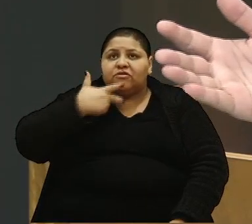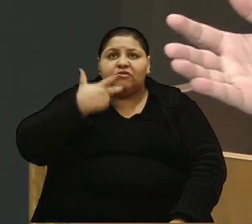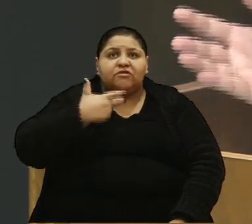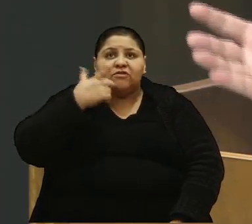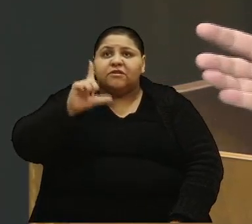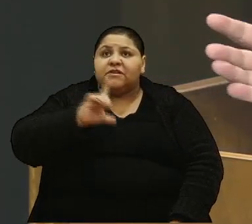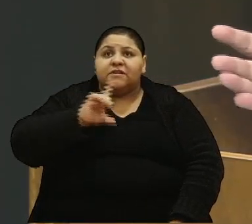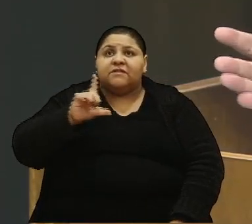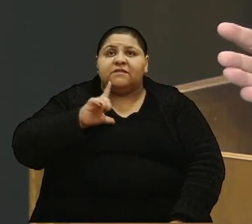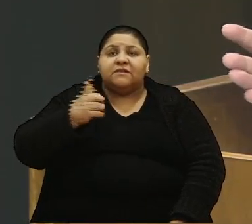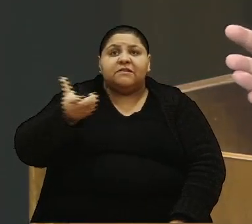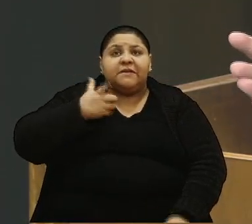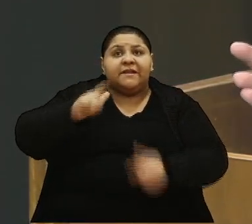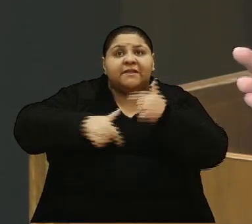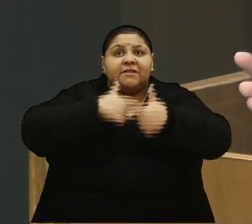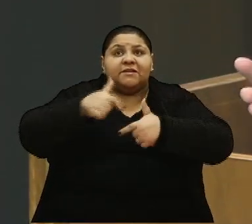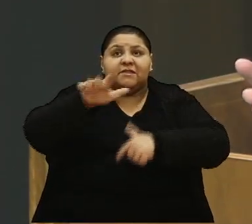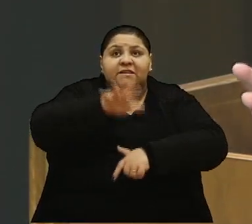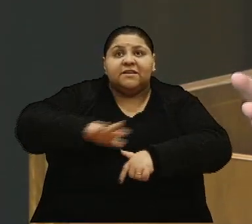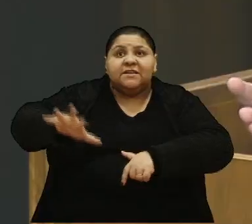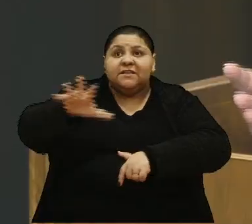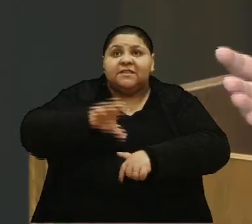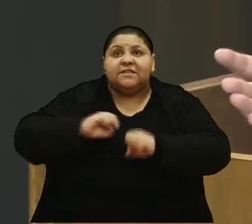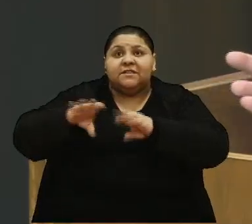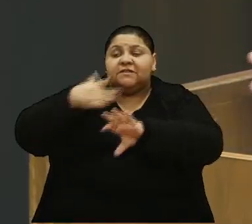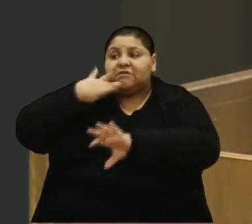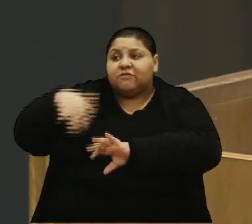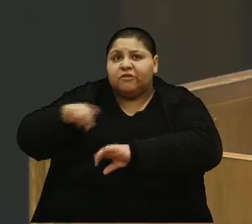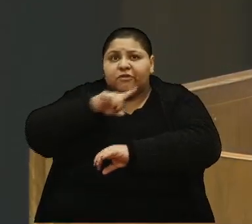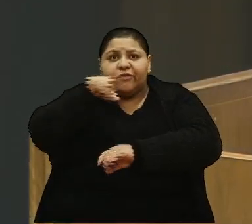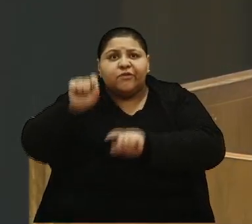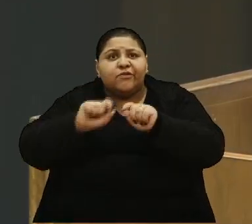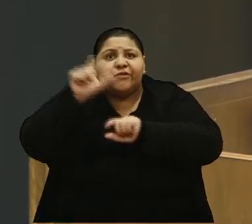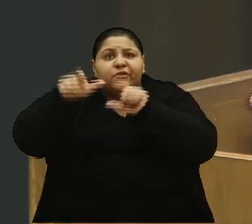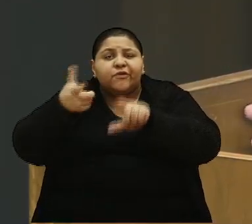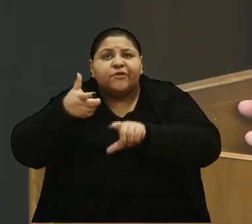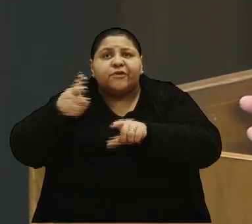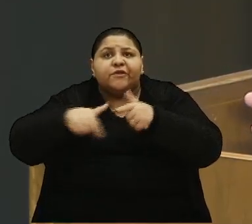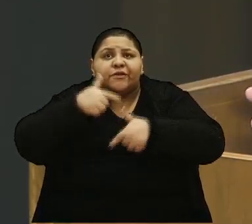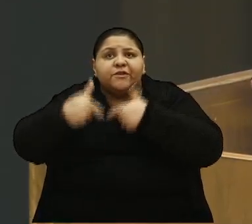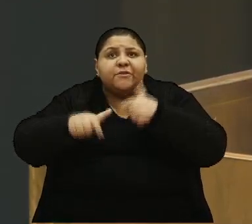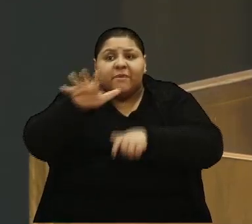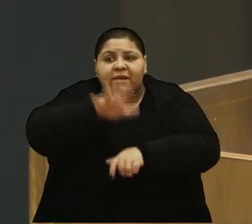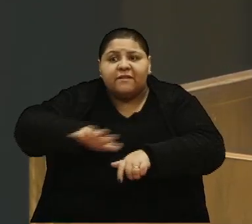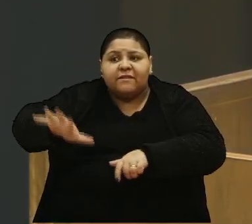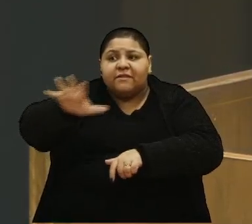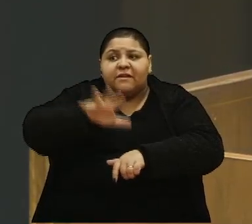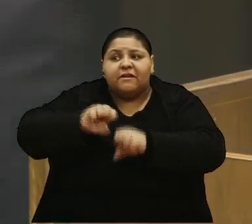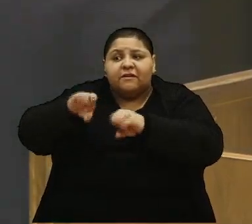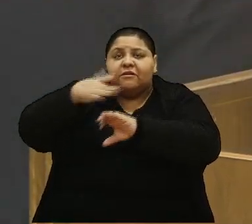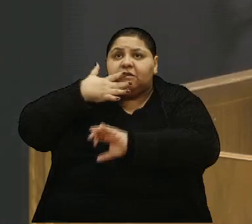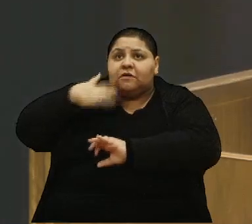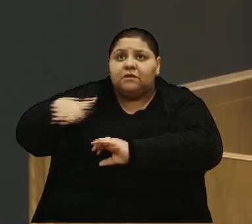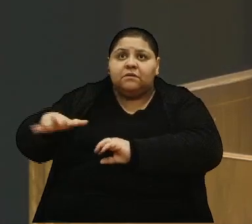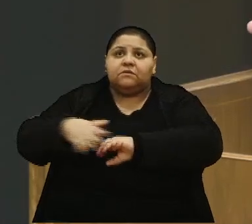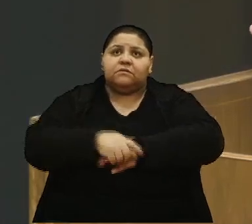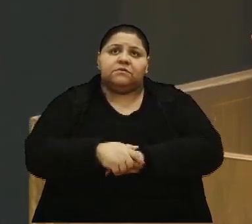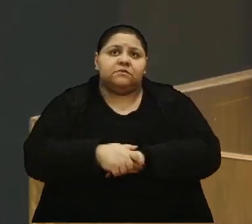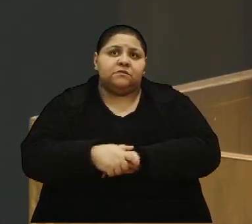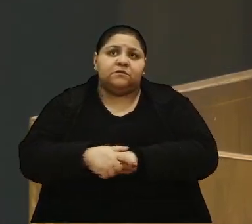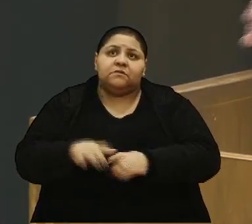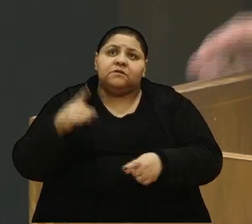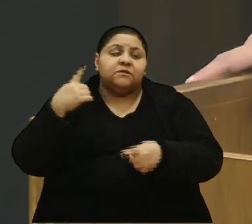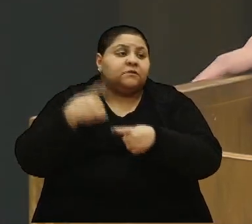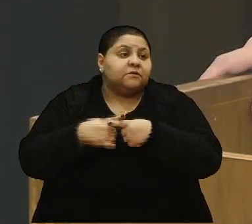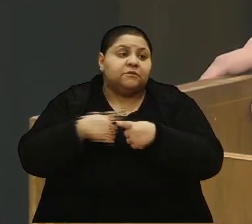tem mais quem queira trabalhar na educação infantil. E eu digo para vocês, por que as pessoas não querem trabalhar na educação infantil? Porque elas são